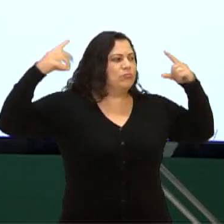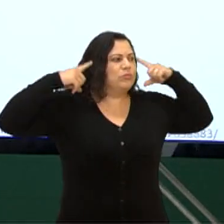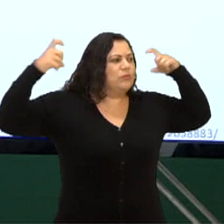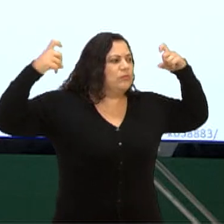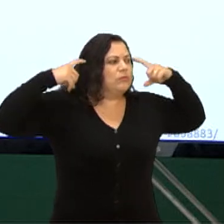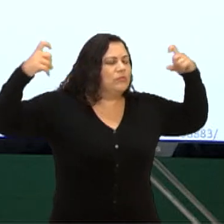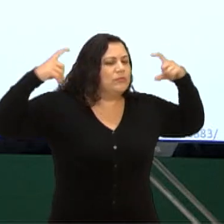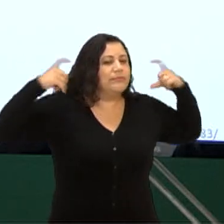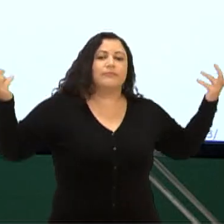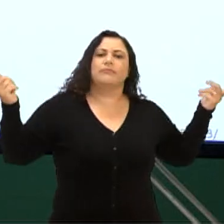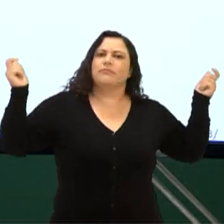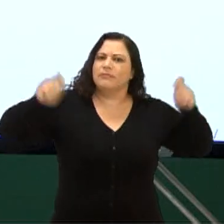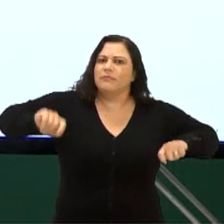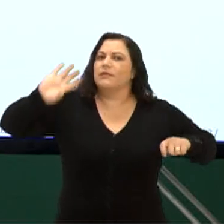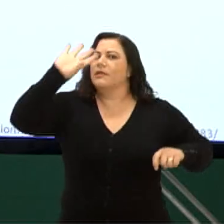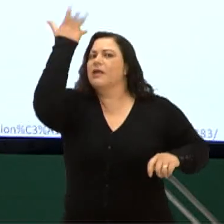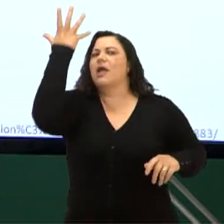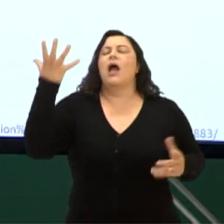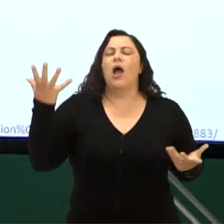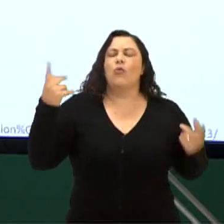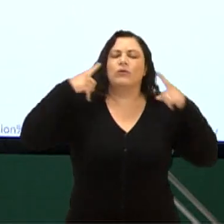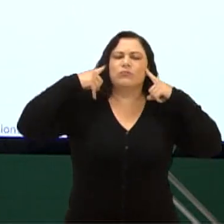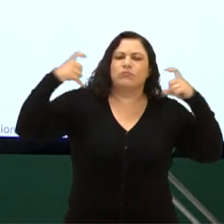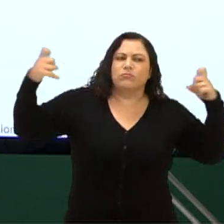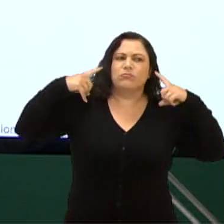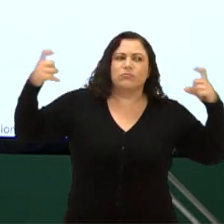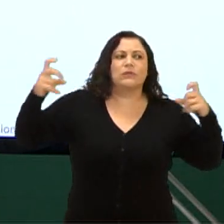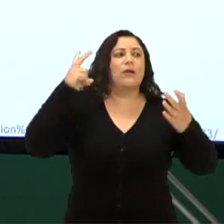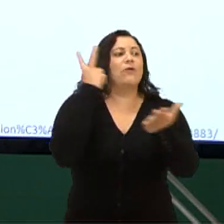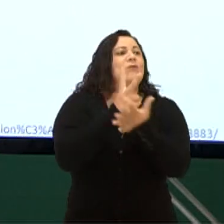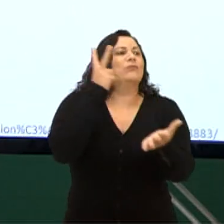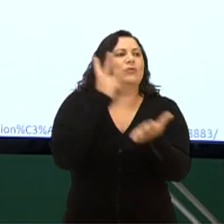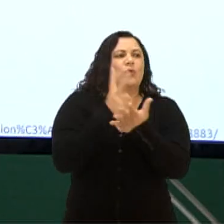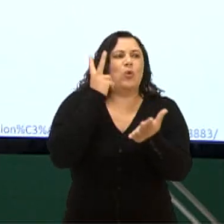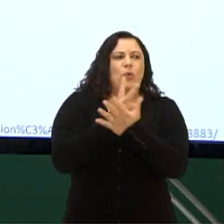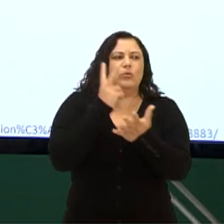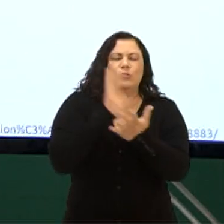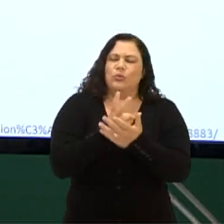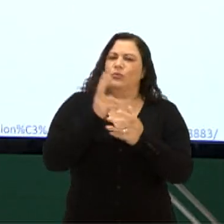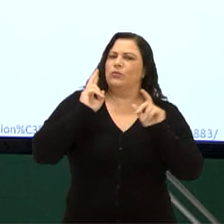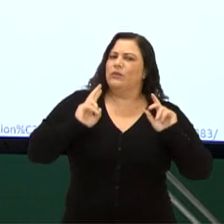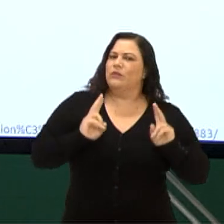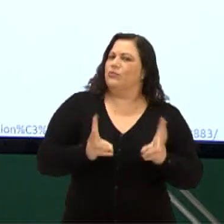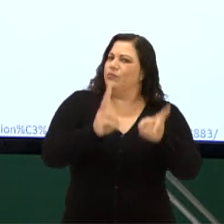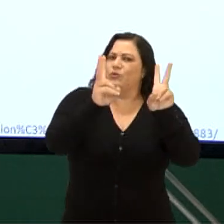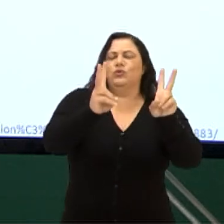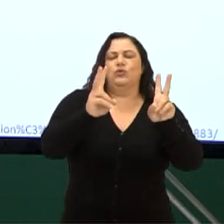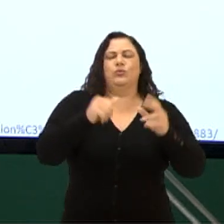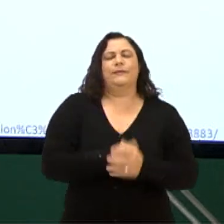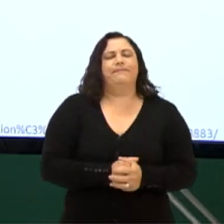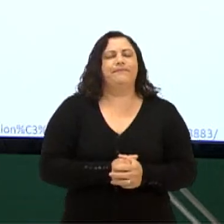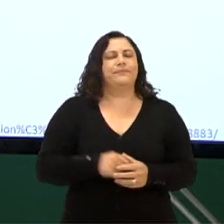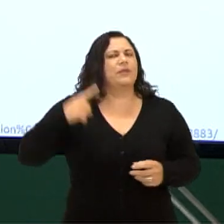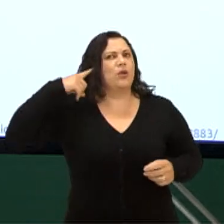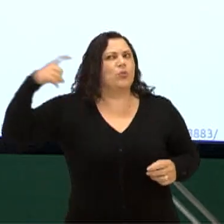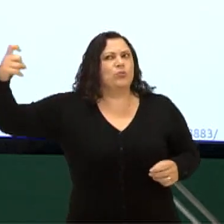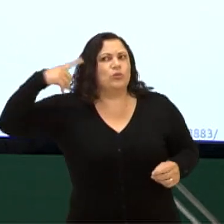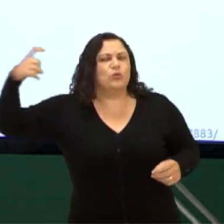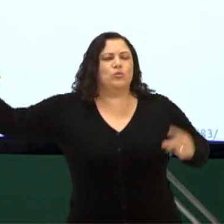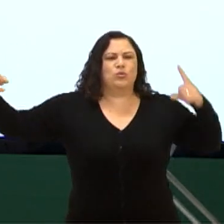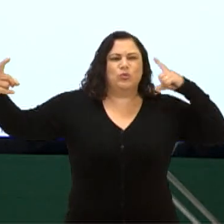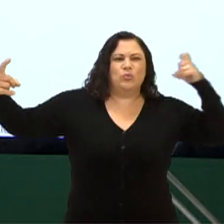Isso pode causar esse zumbido. Então, continua o impacto, a vibração e fica esse zumbido. Claro, tem